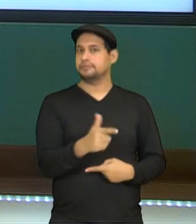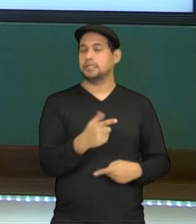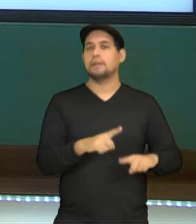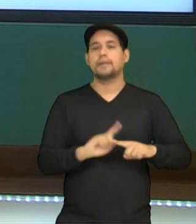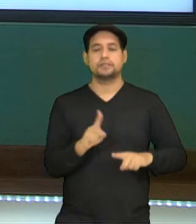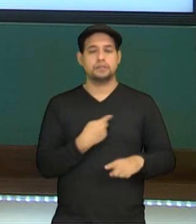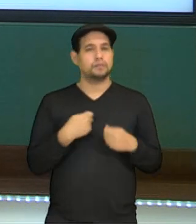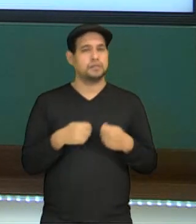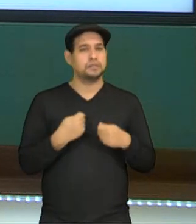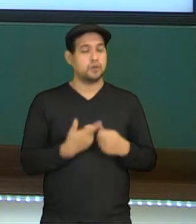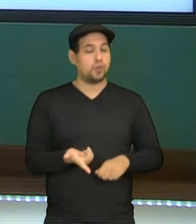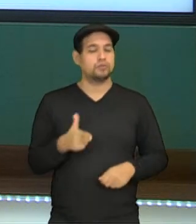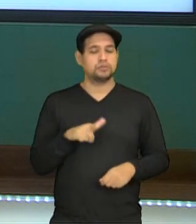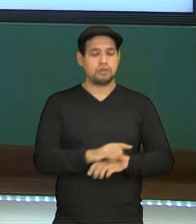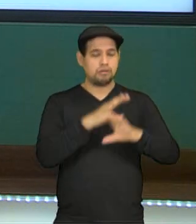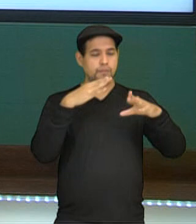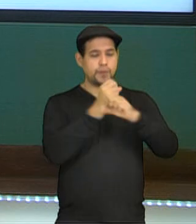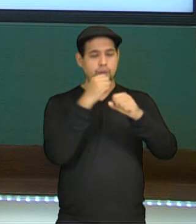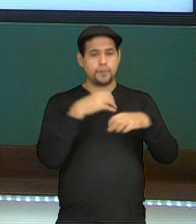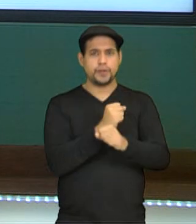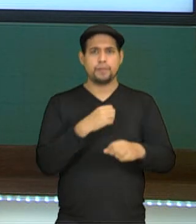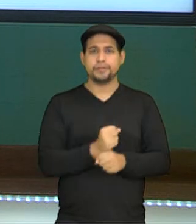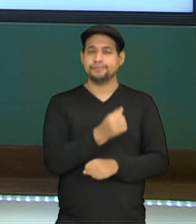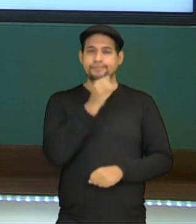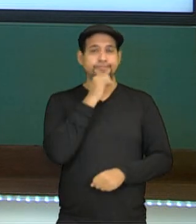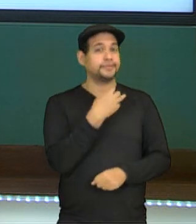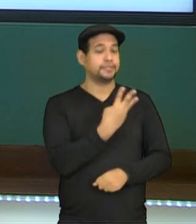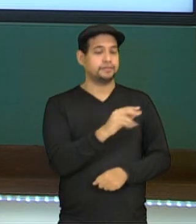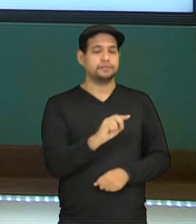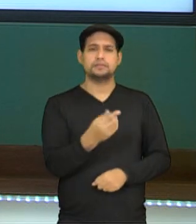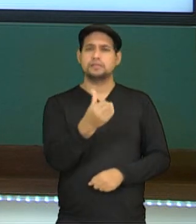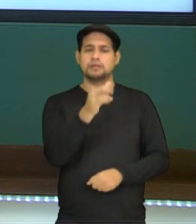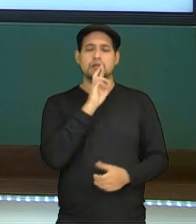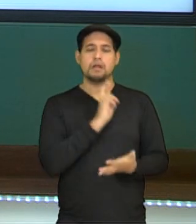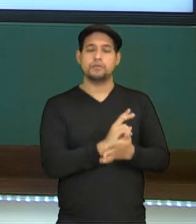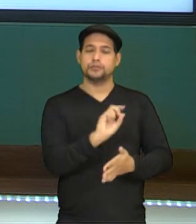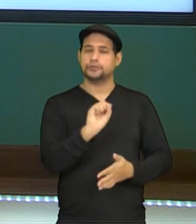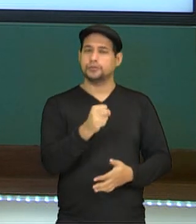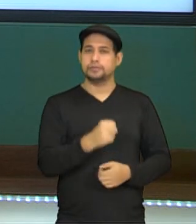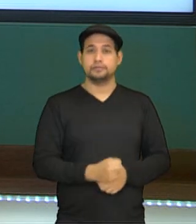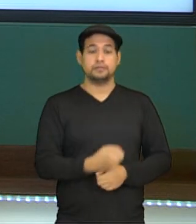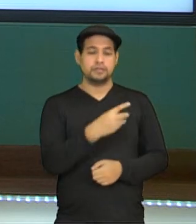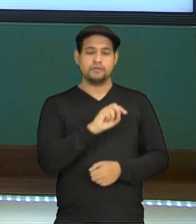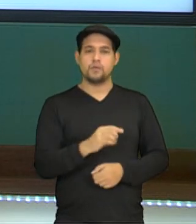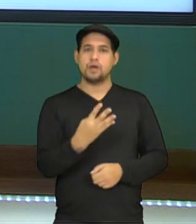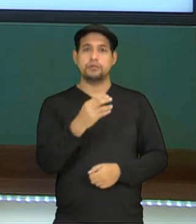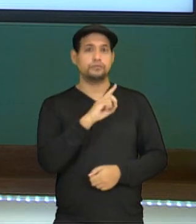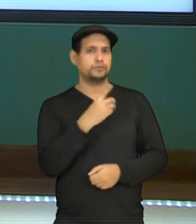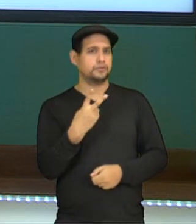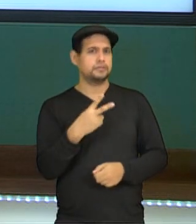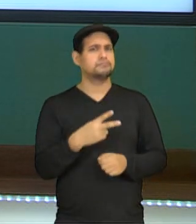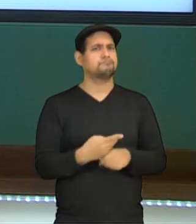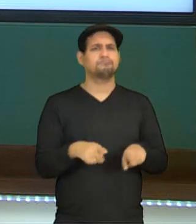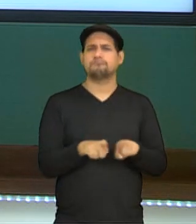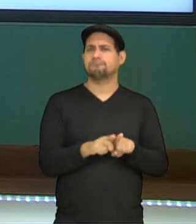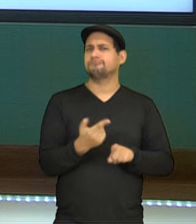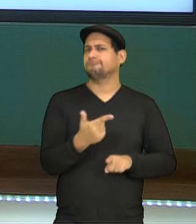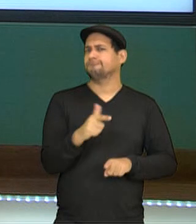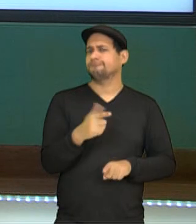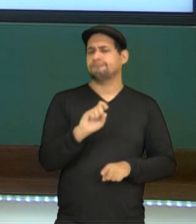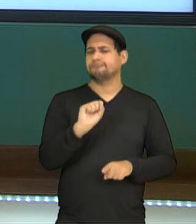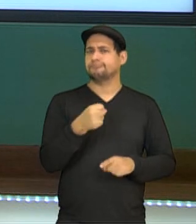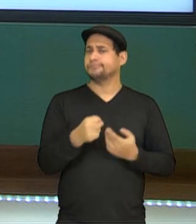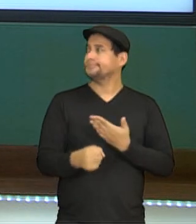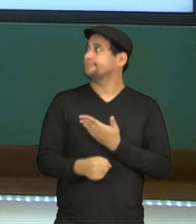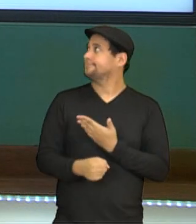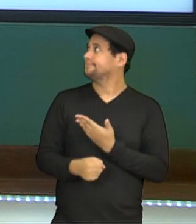tem que continuar multiplicando. Multiplica por 3. 3 vezes 6, 18. 3 vezes 4, 12. Também não temos o 18